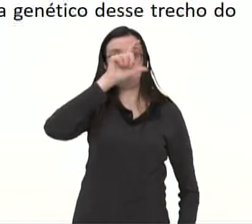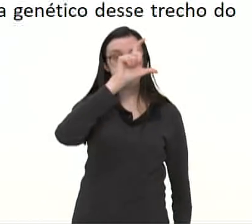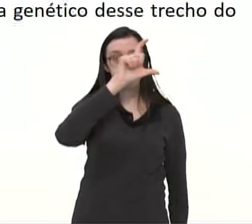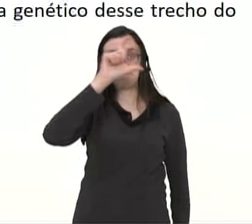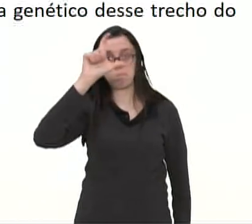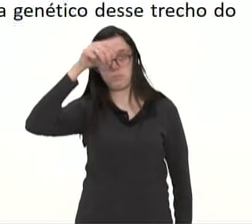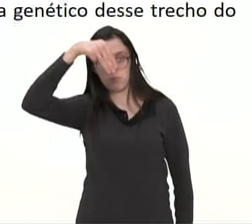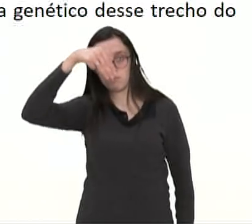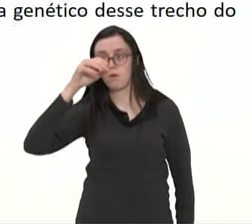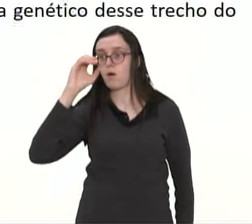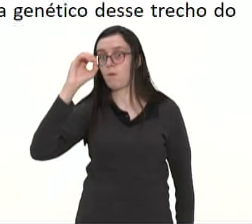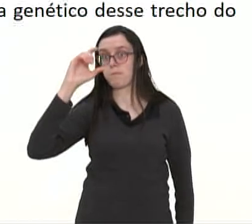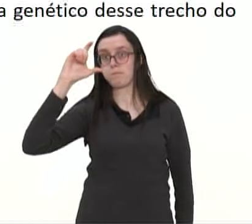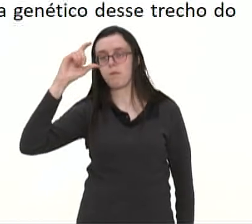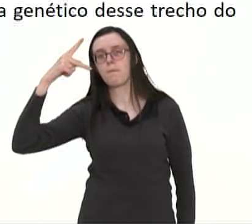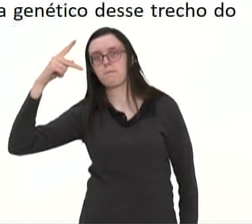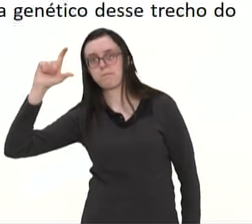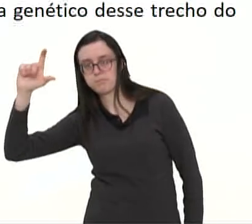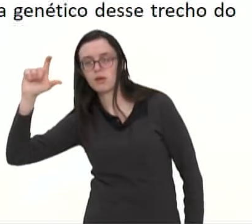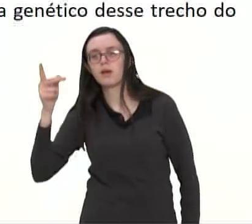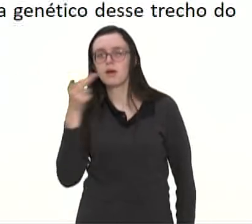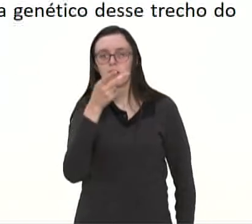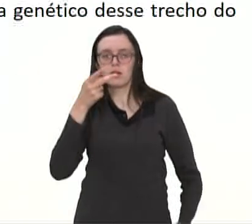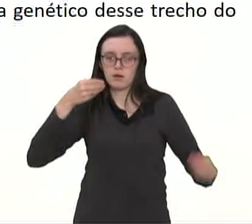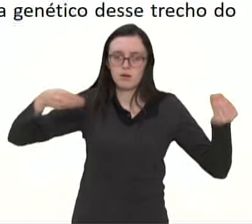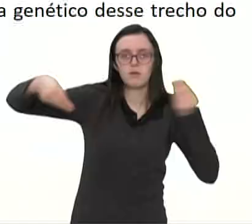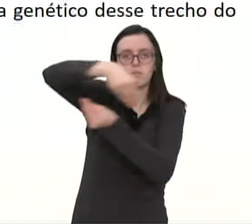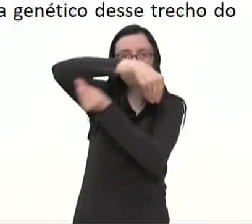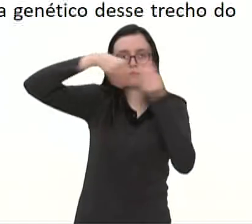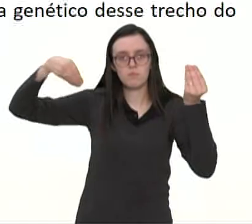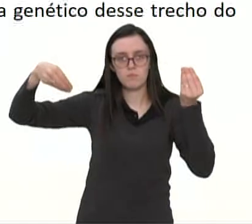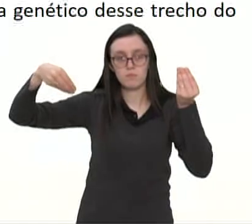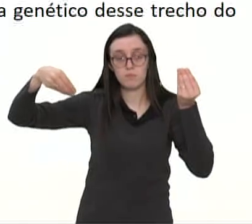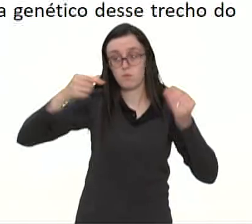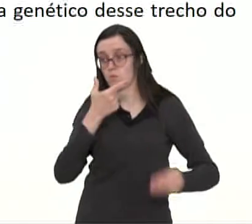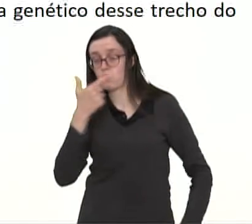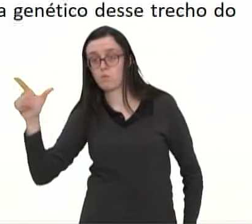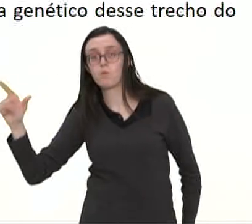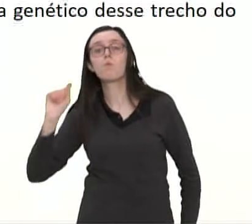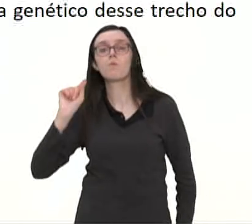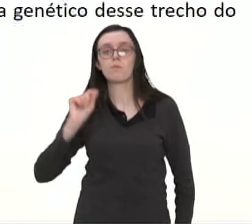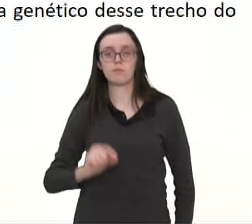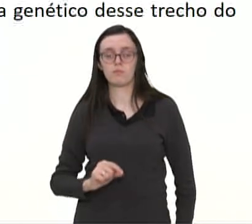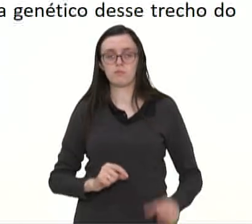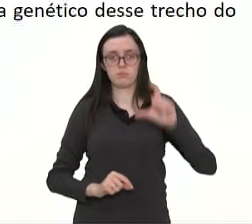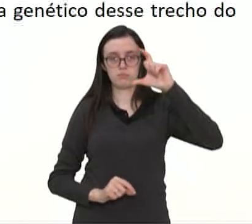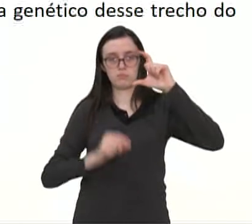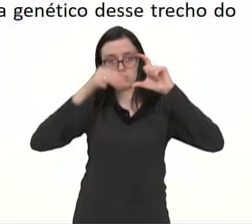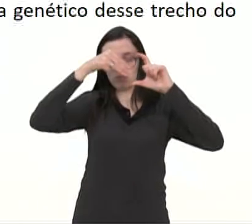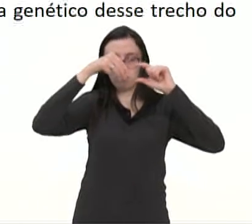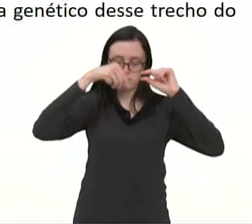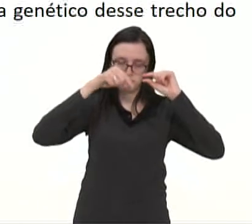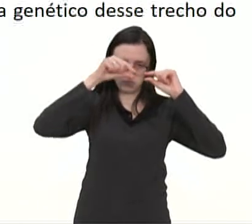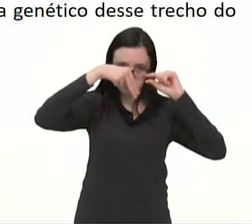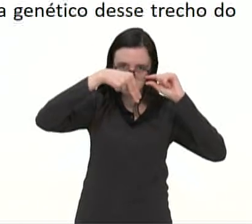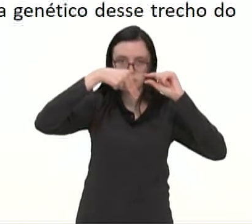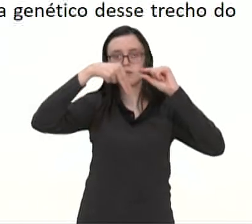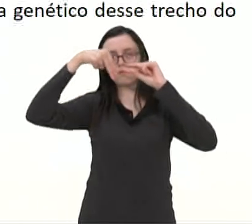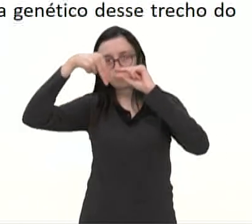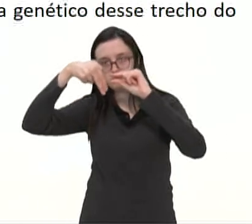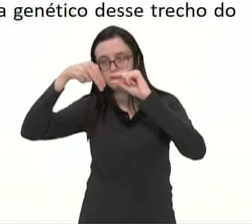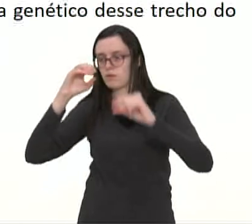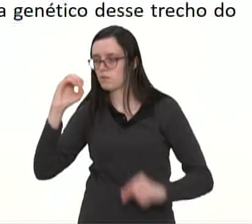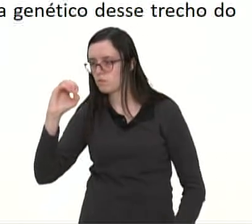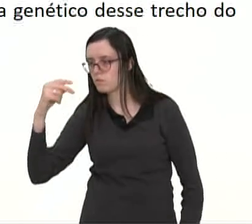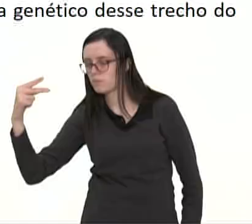Nzão, Ozão e Pzão foi cruzado com outro homozigótico para os alelos Mzinho, Nzinho, Ozinho